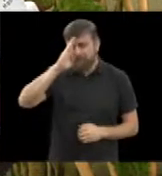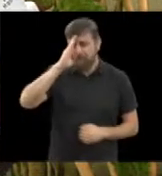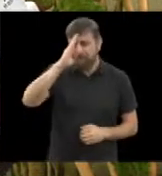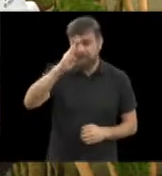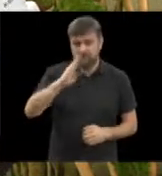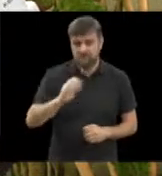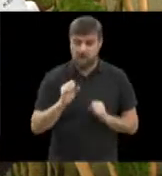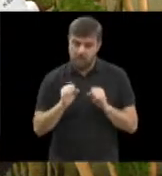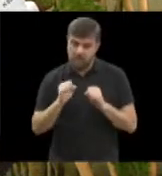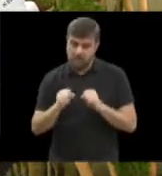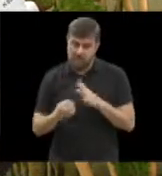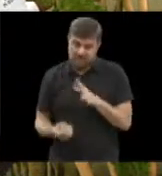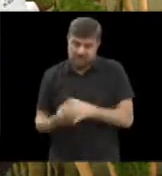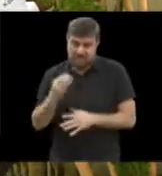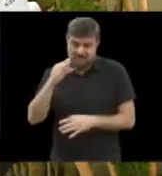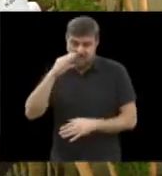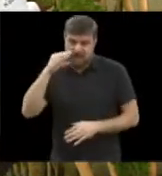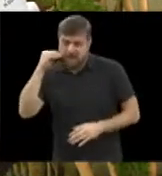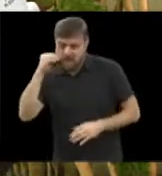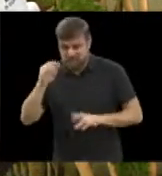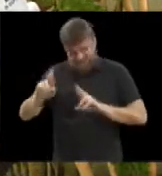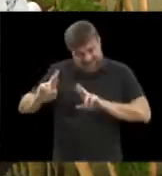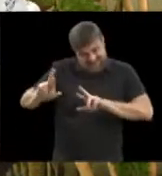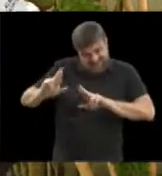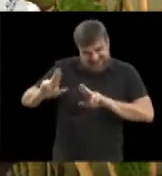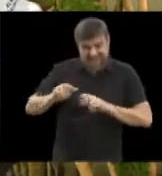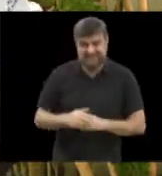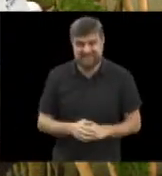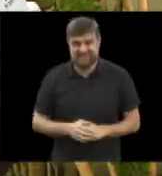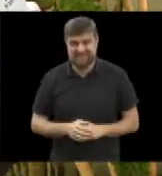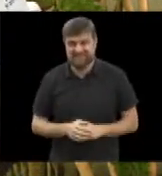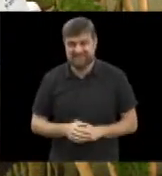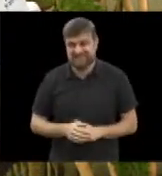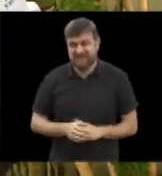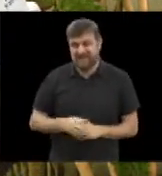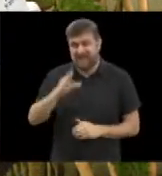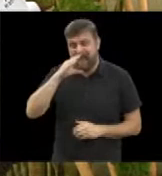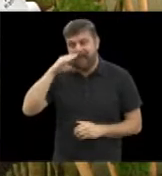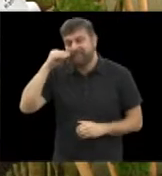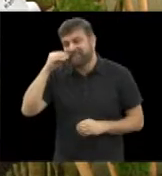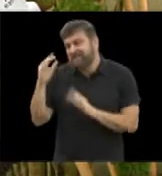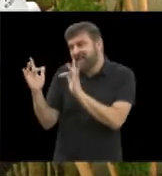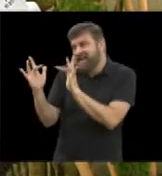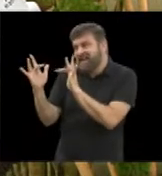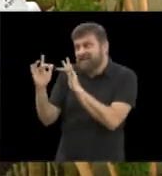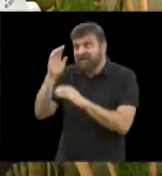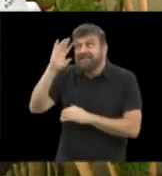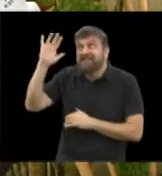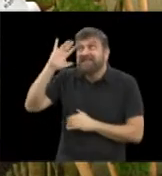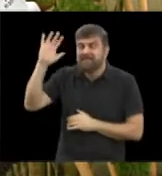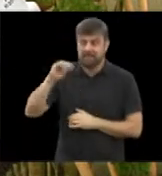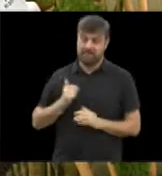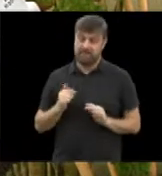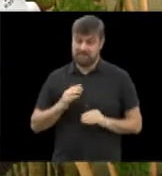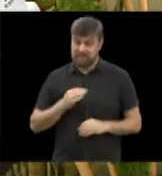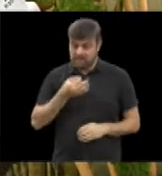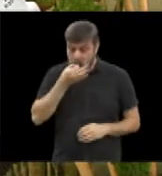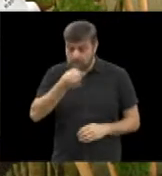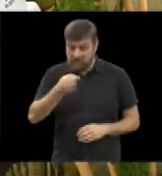Pode ser que na adolescência eu já vou pensar diferente. Na adolescência é outra. Mas eu acho que não tem amor maior do